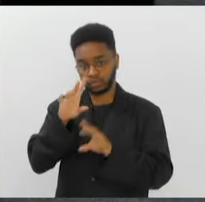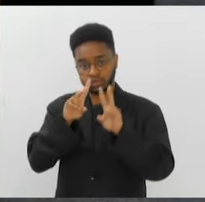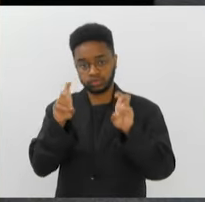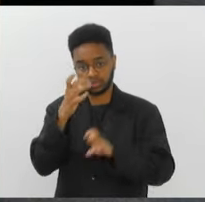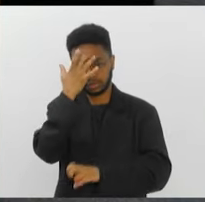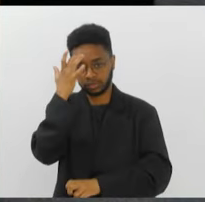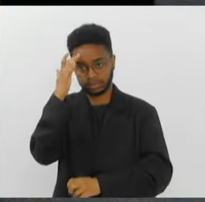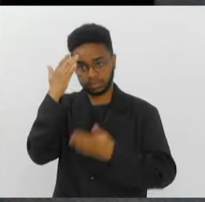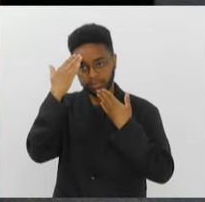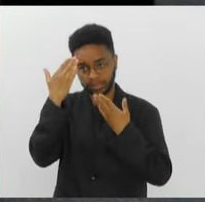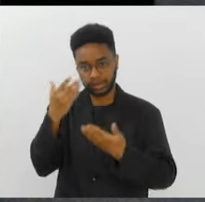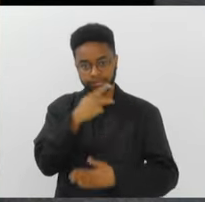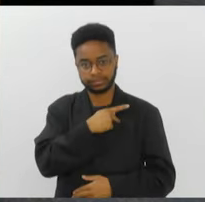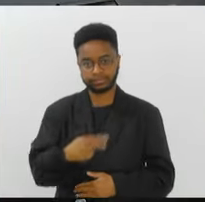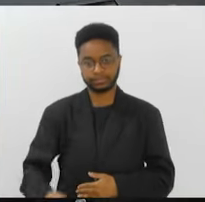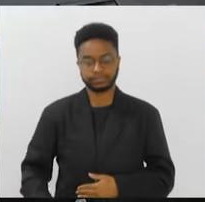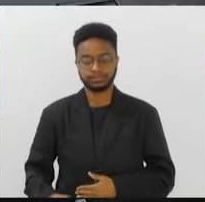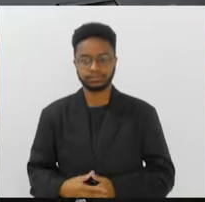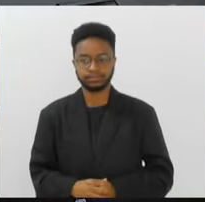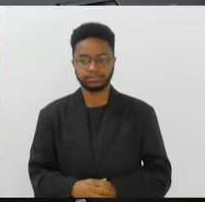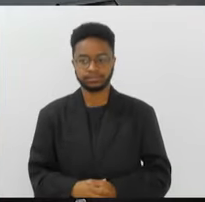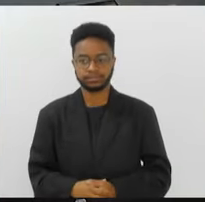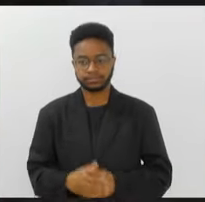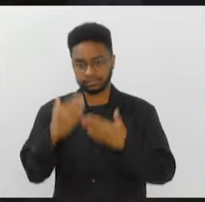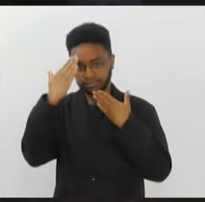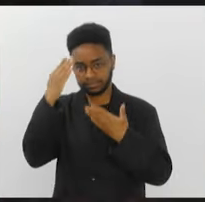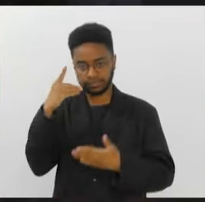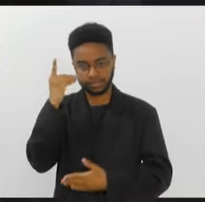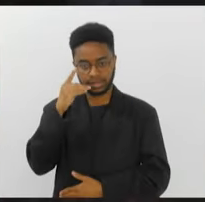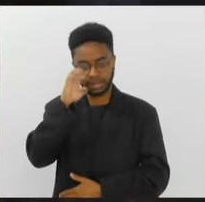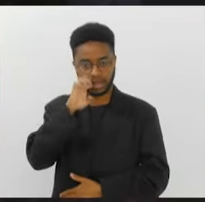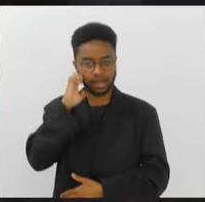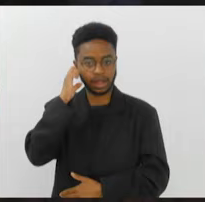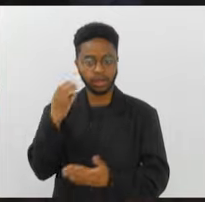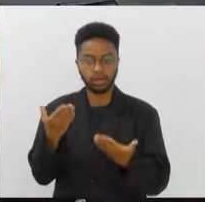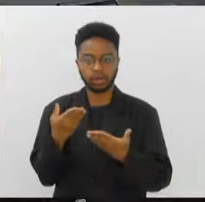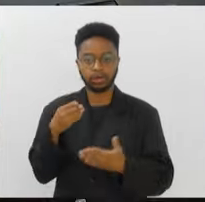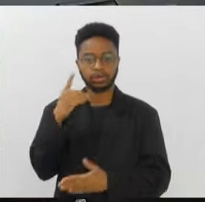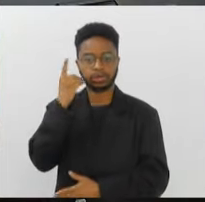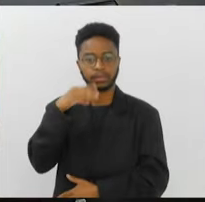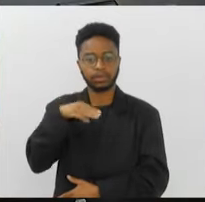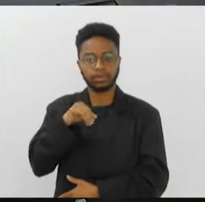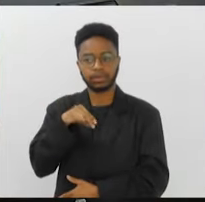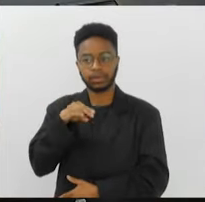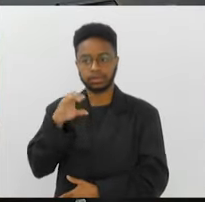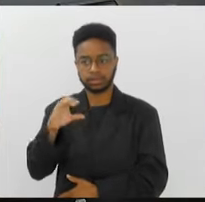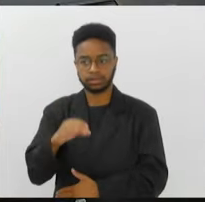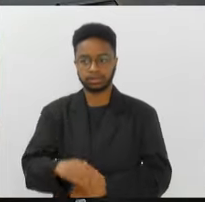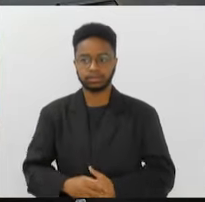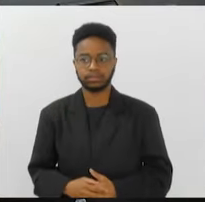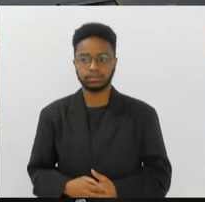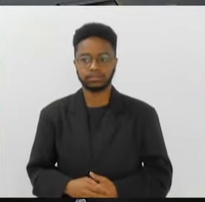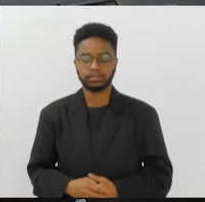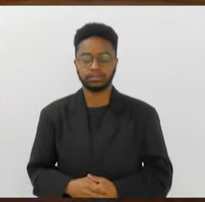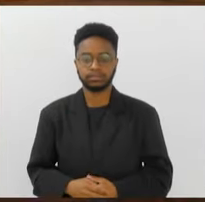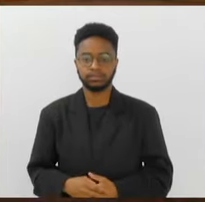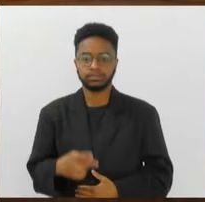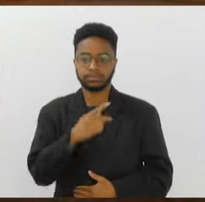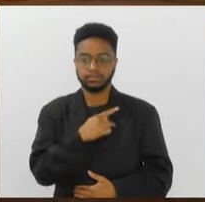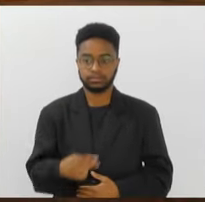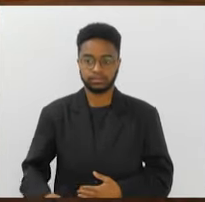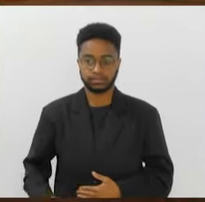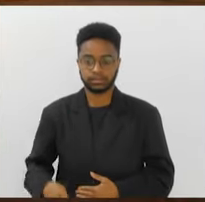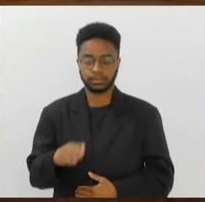mental. Obrigada, presidente. Muito obrigado, deputada Élica. Deputado Carlos Mink, por favor. Presidente